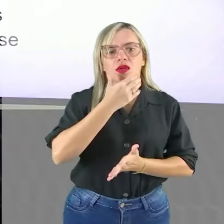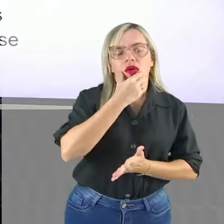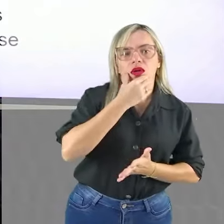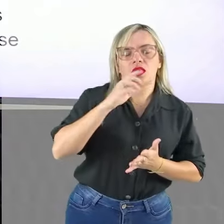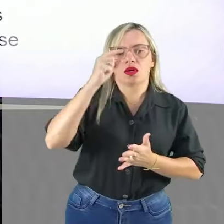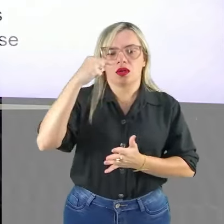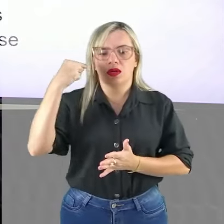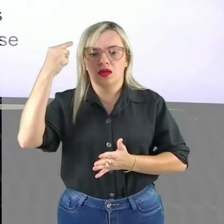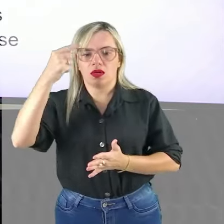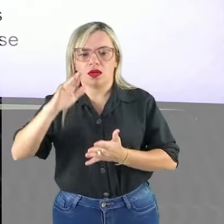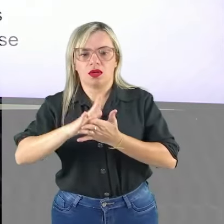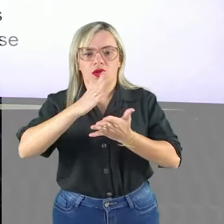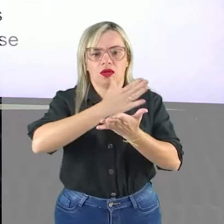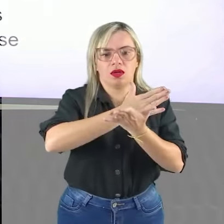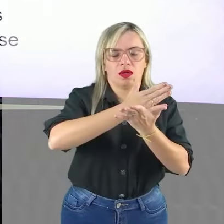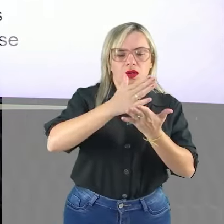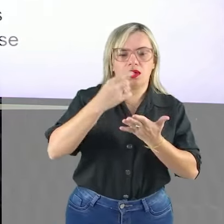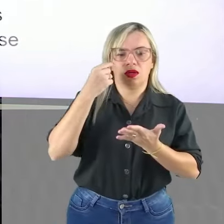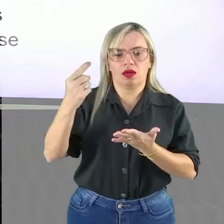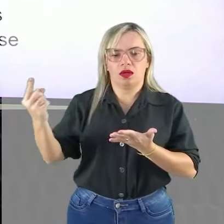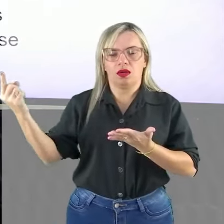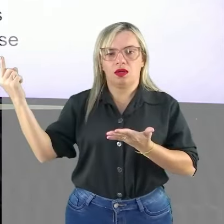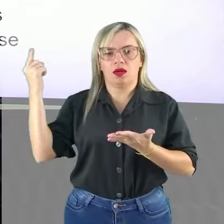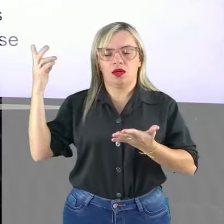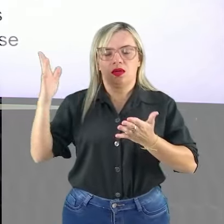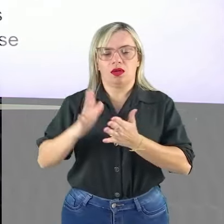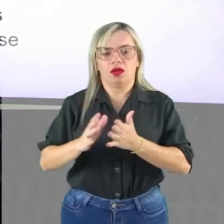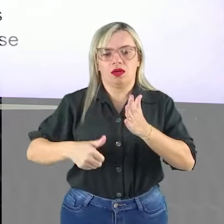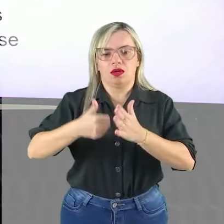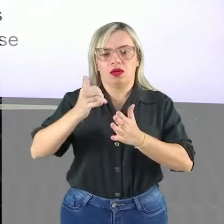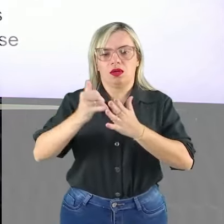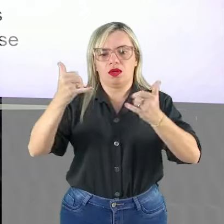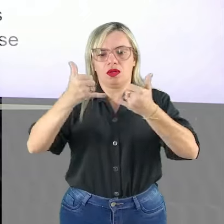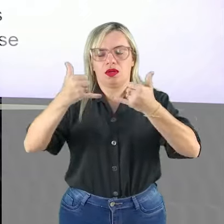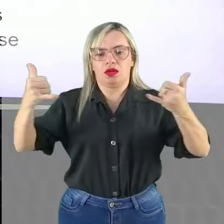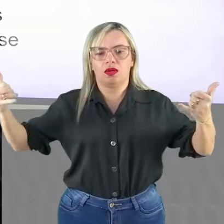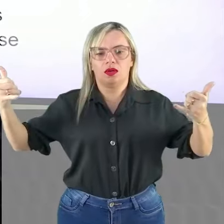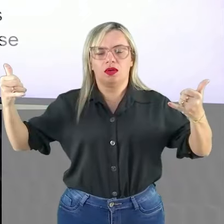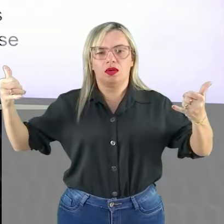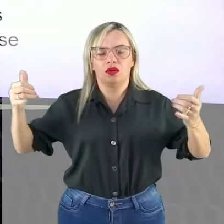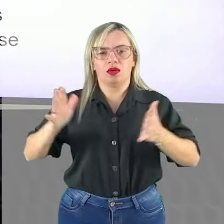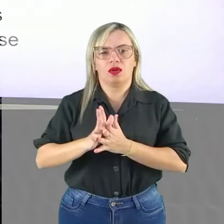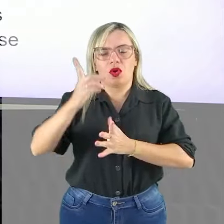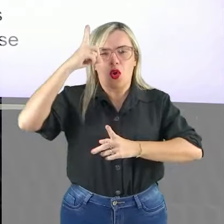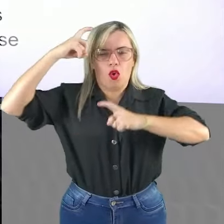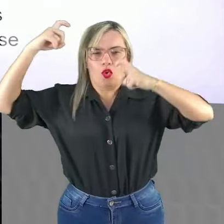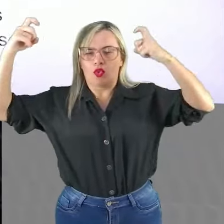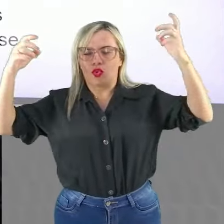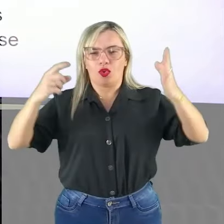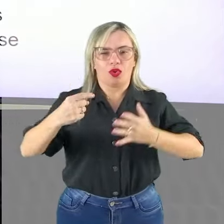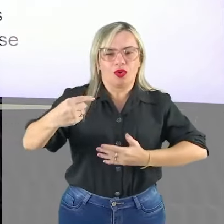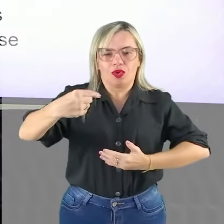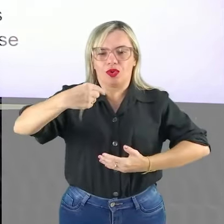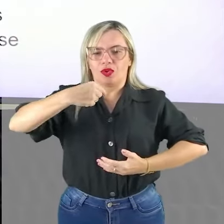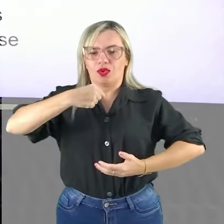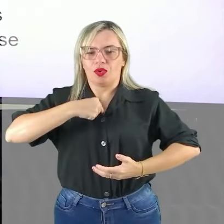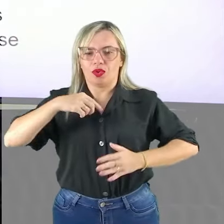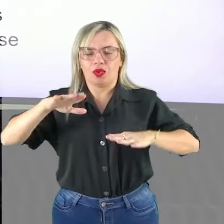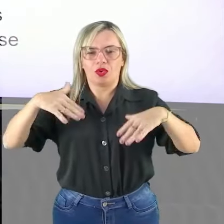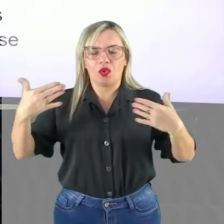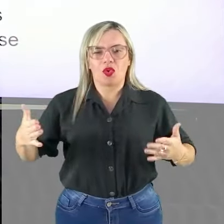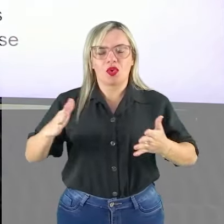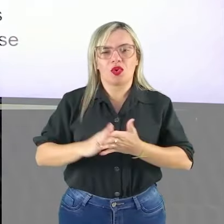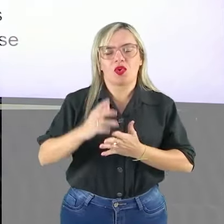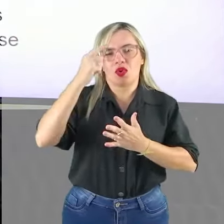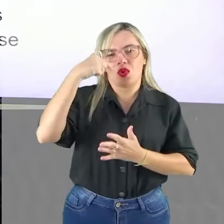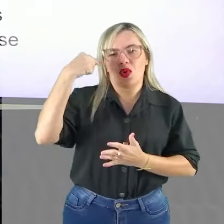espanhol lá no início ele diz po is Estou criando spanglish Então mas eu estou criando o spanglish tá